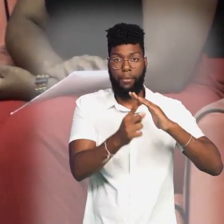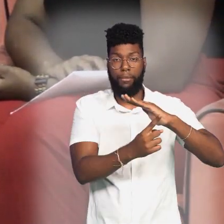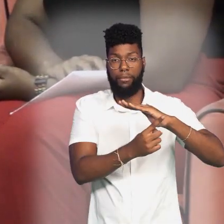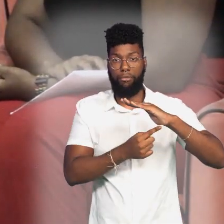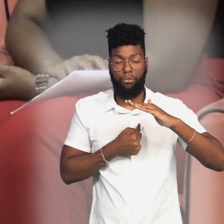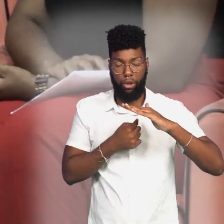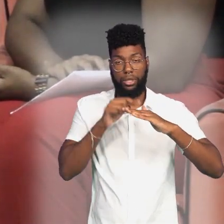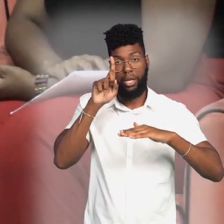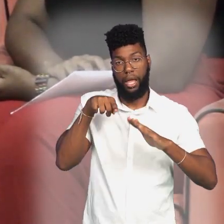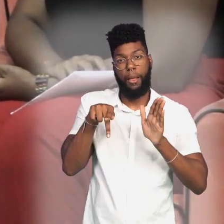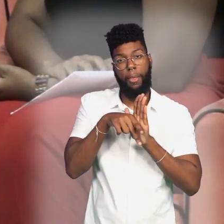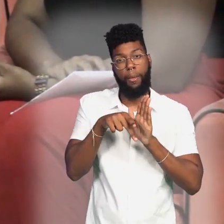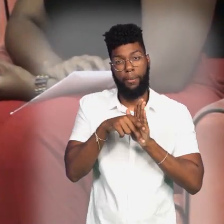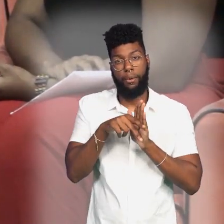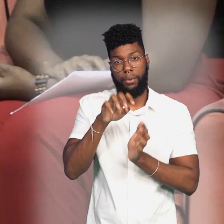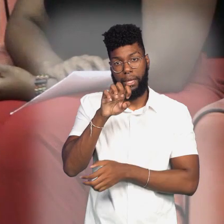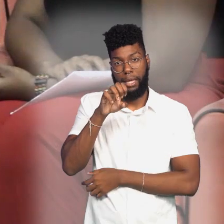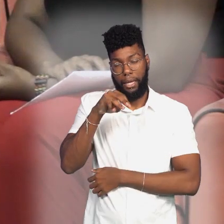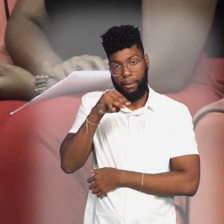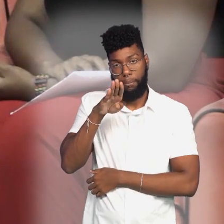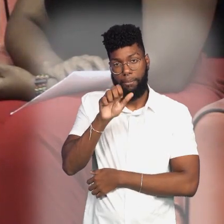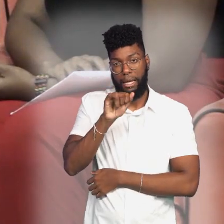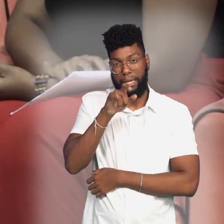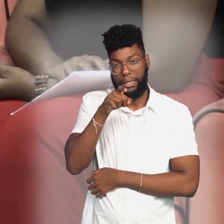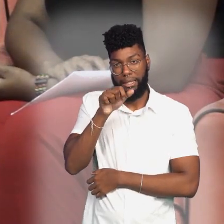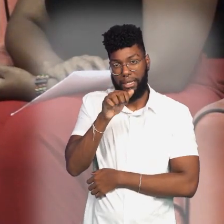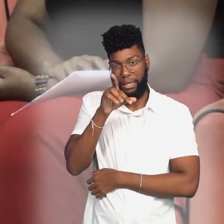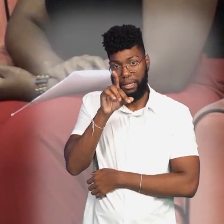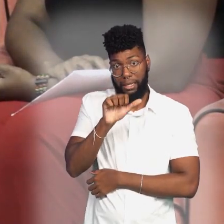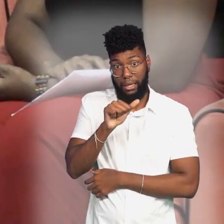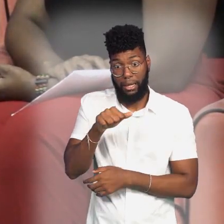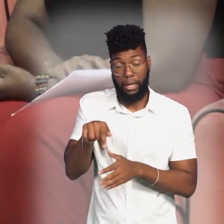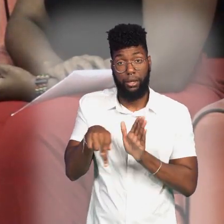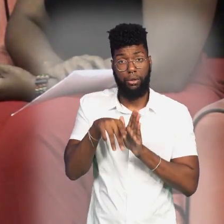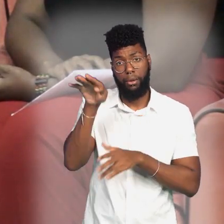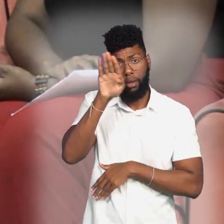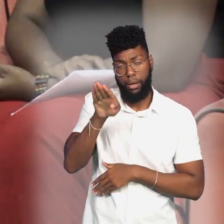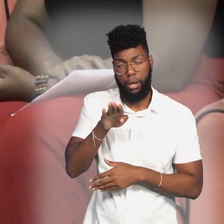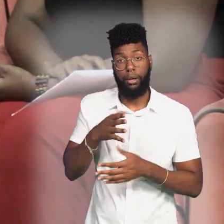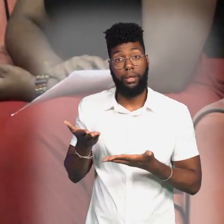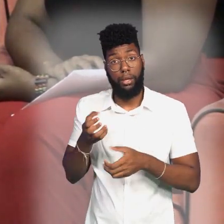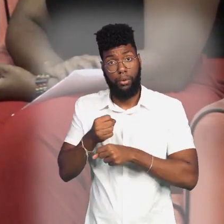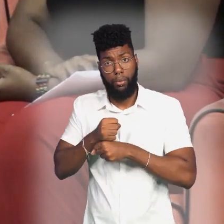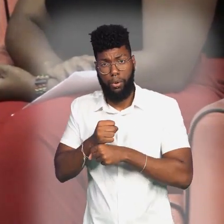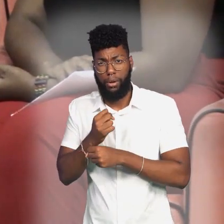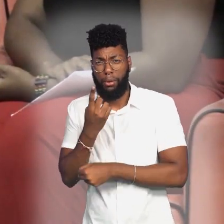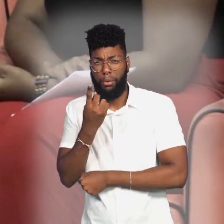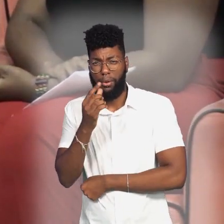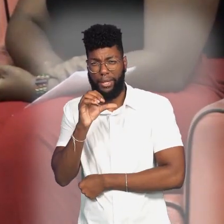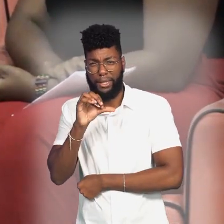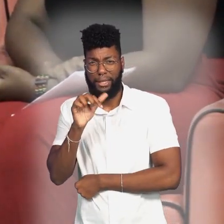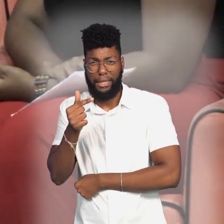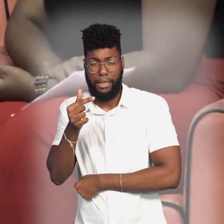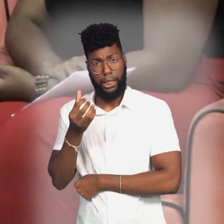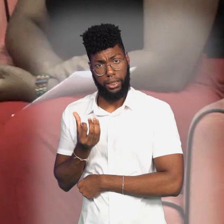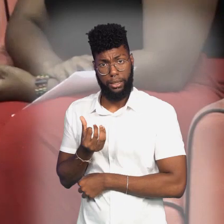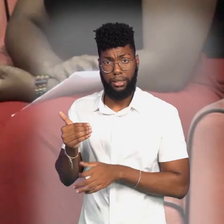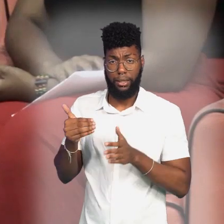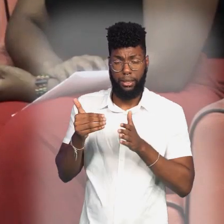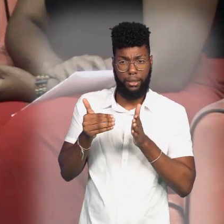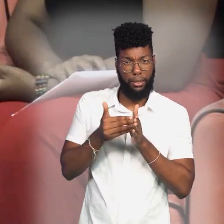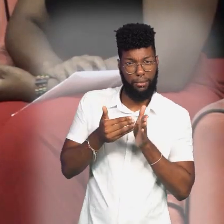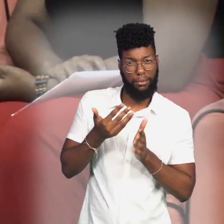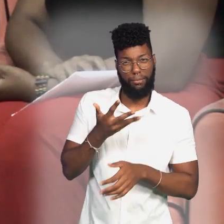Brasil. De 76 a 78. E o embaixador era